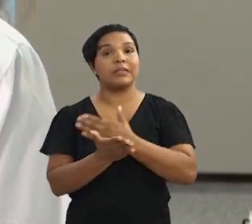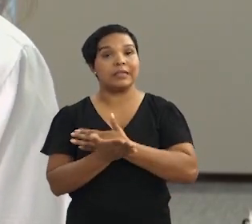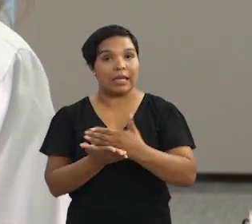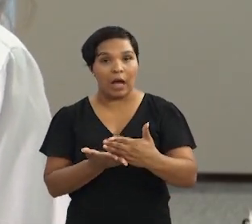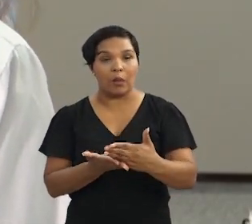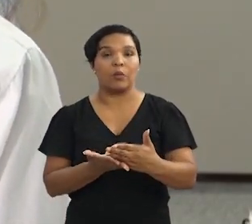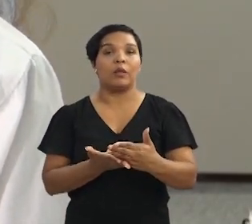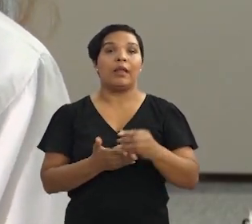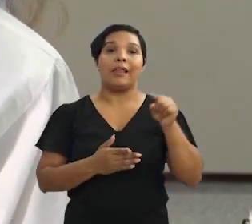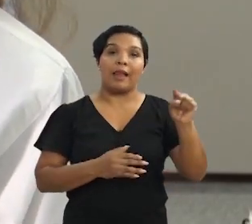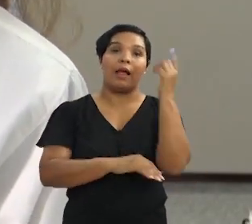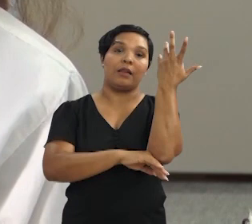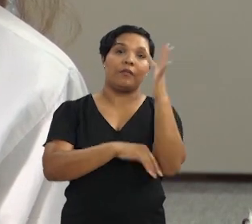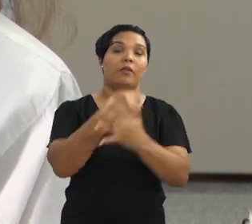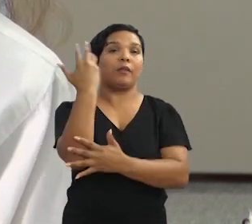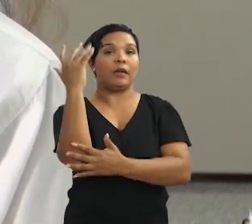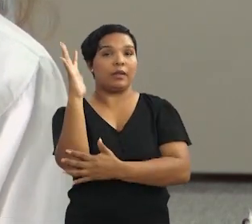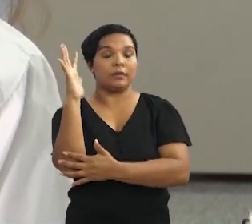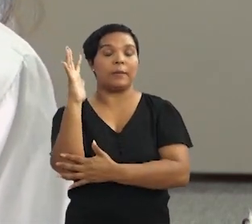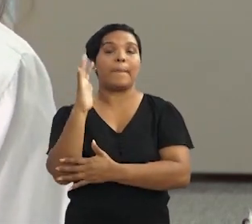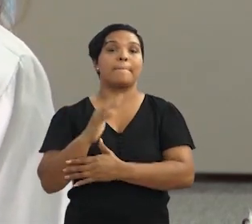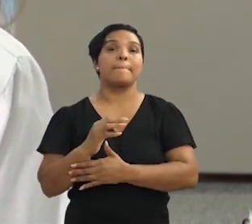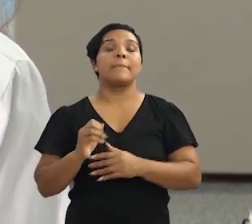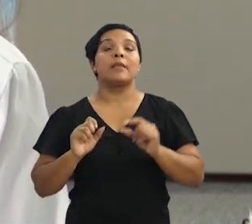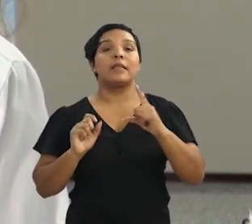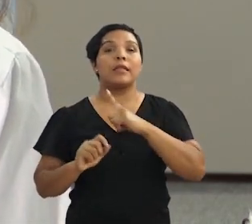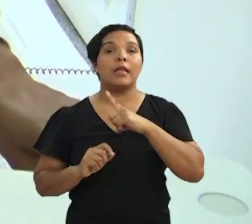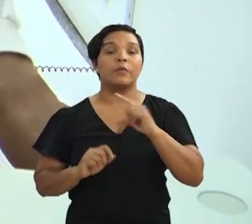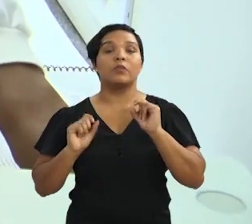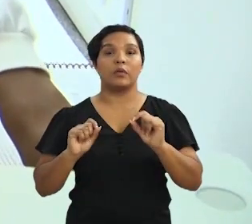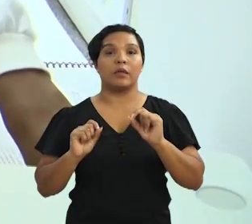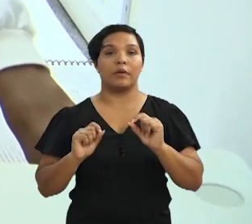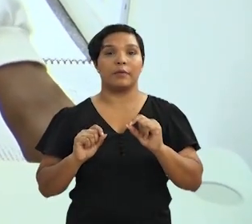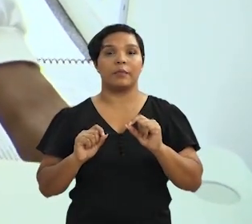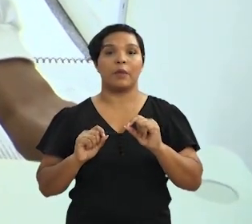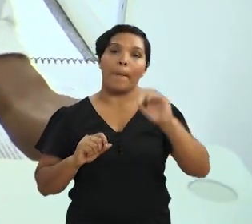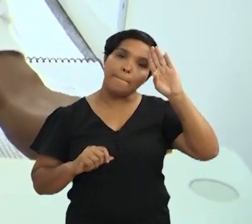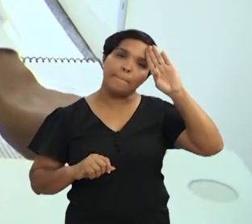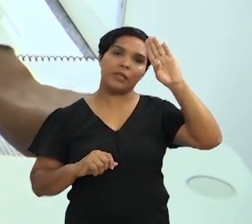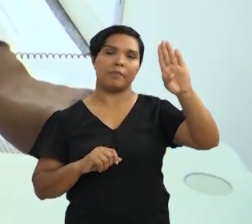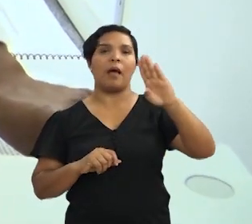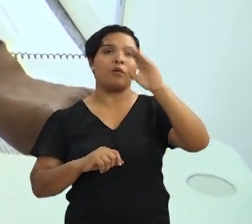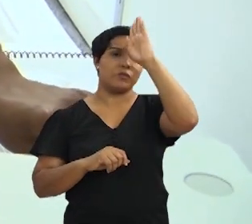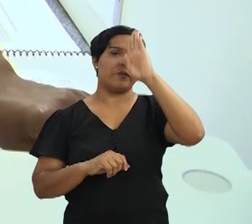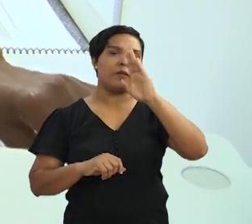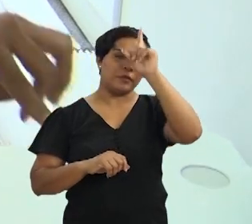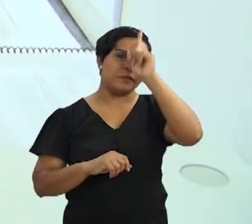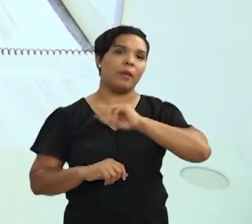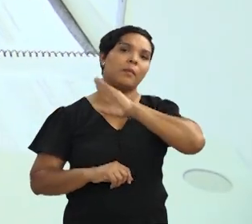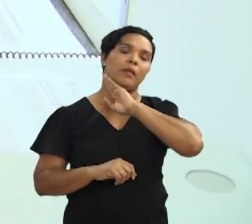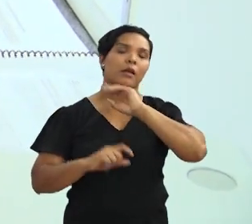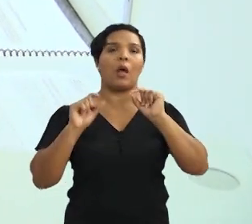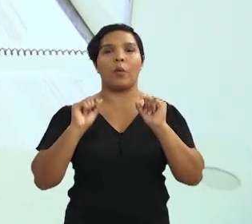iniciais mostraram que lá no refúgio natural, né, da Mata do Junco, nós temos os vetores principais de